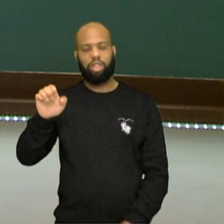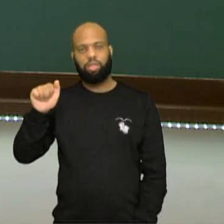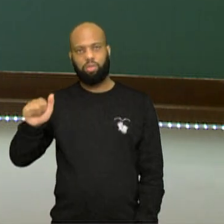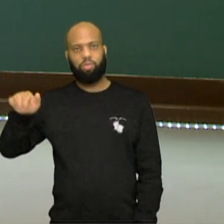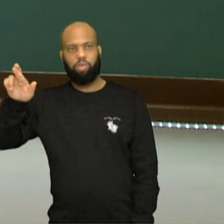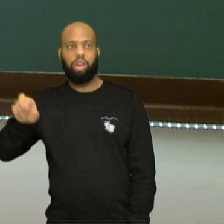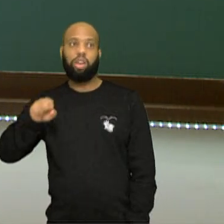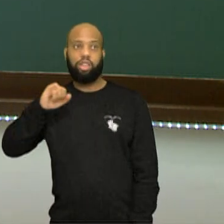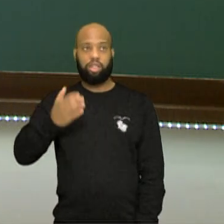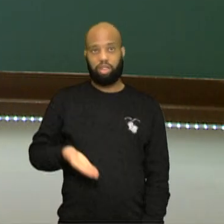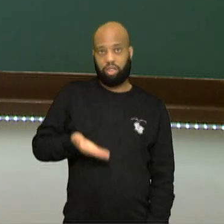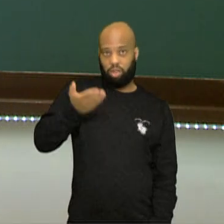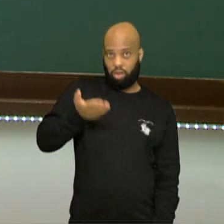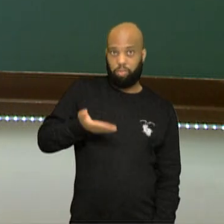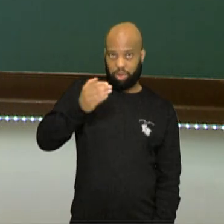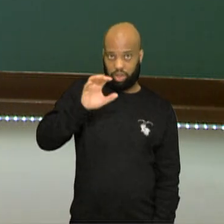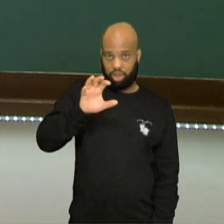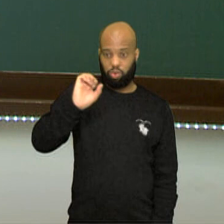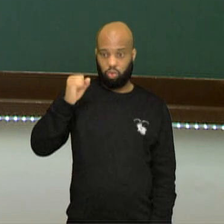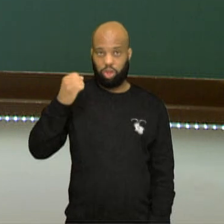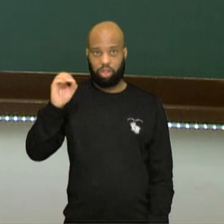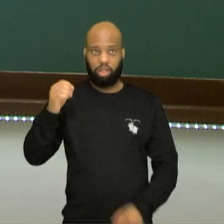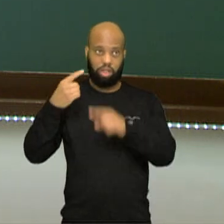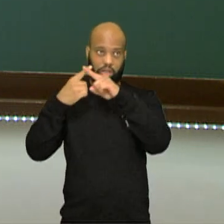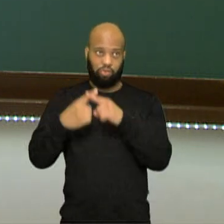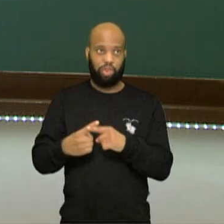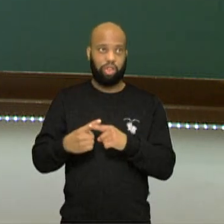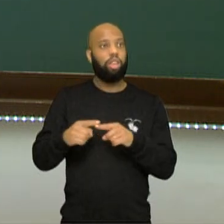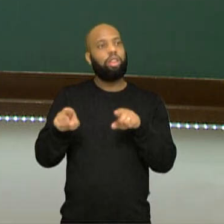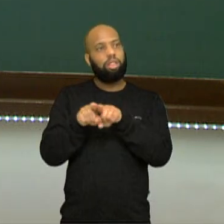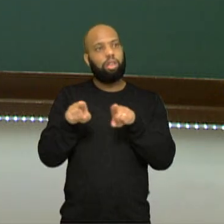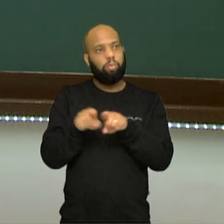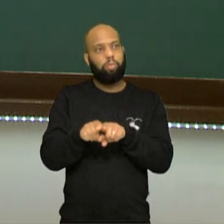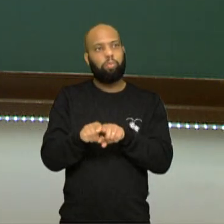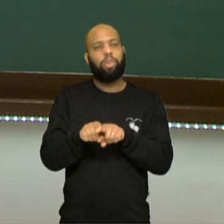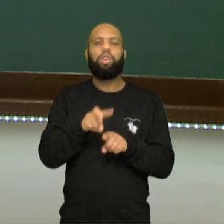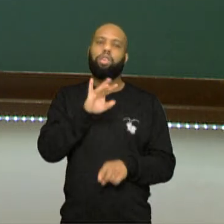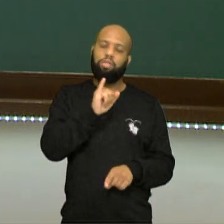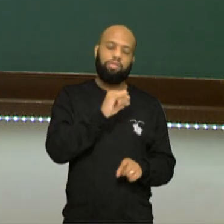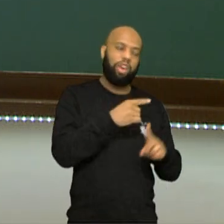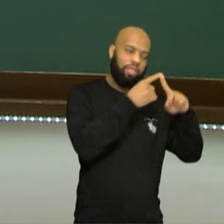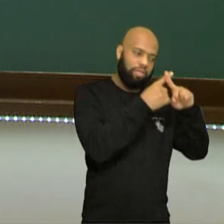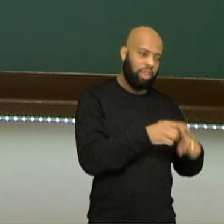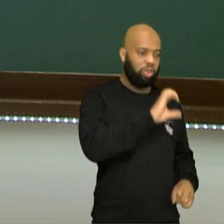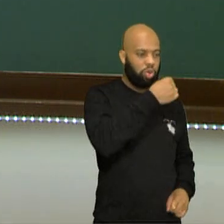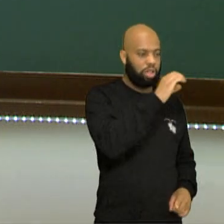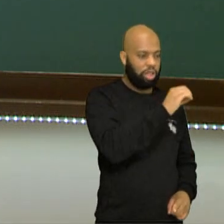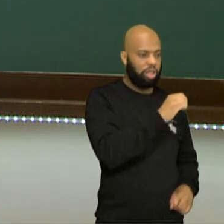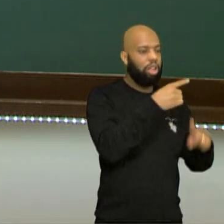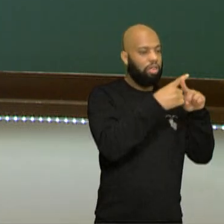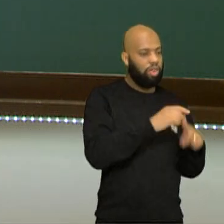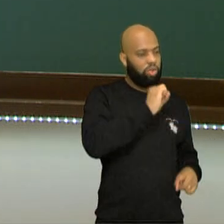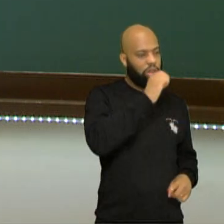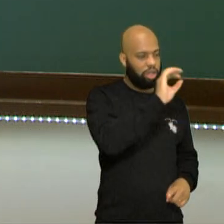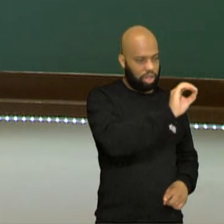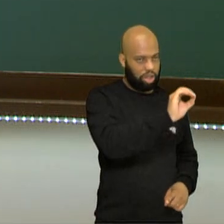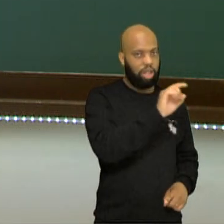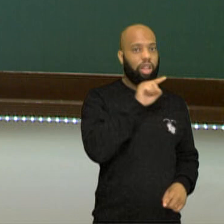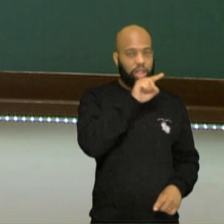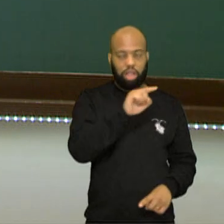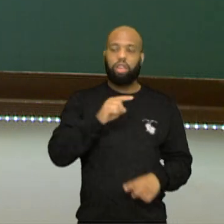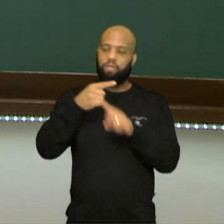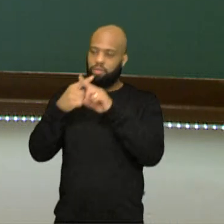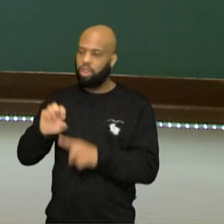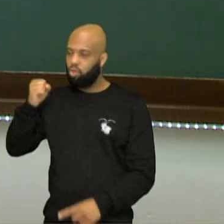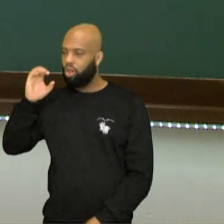80 vezes, esse lado da igualdade aumenta 80 vezes, o outro lado da igualdade também tem que aumentar 80 vezes. 80 vezes 36,